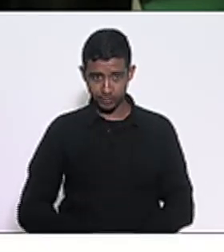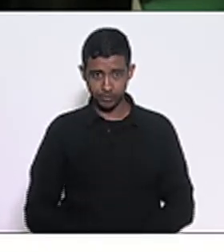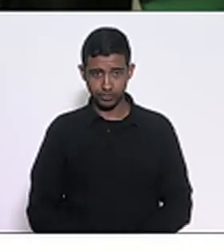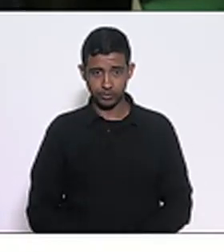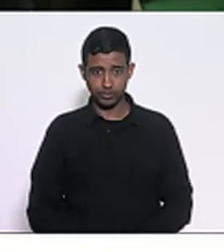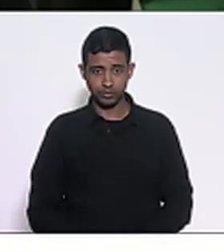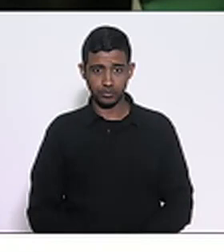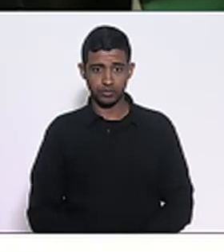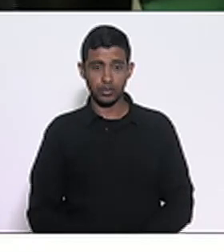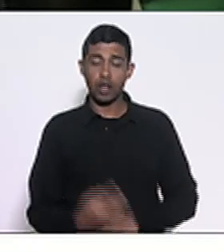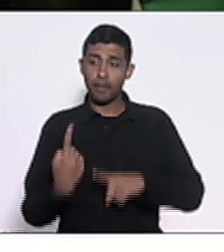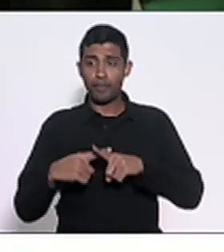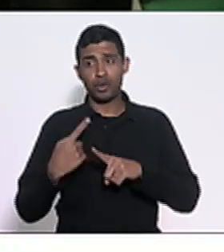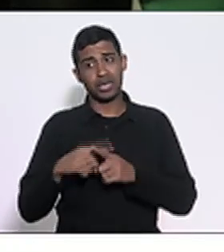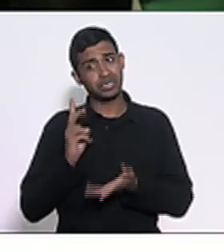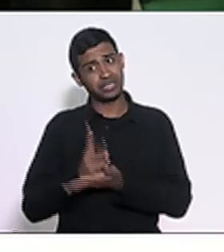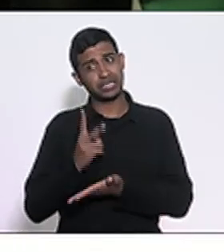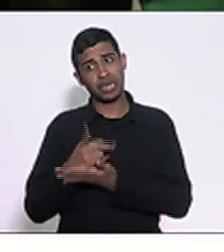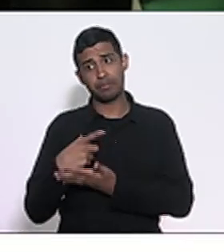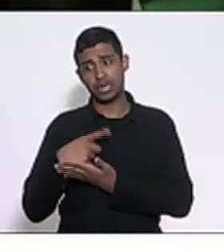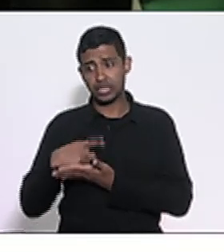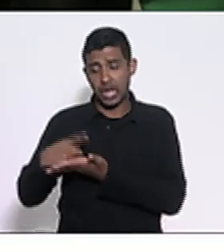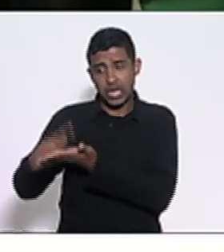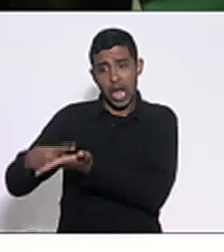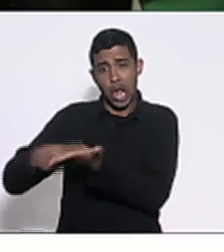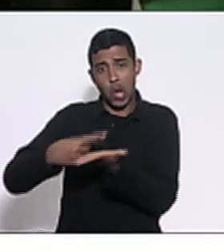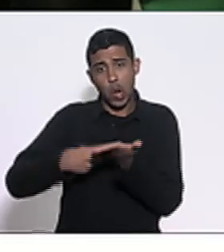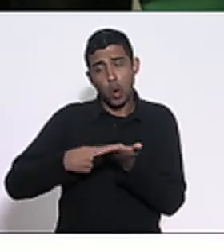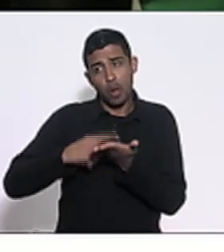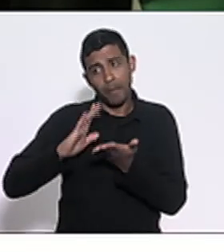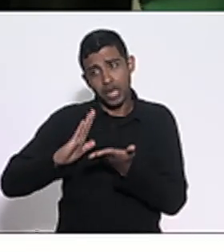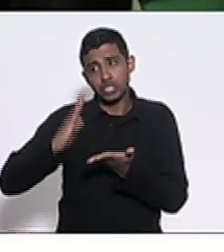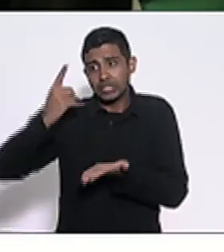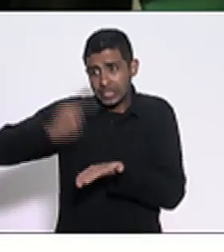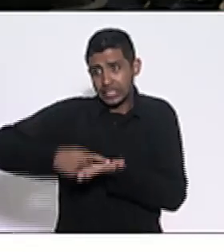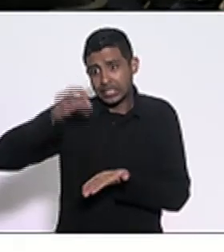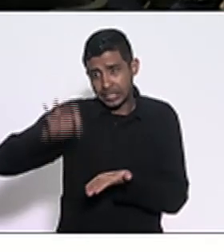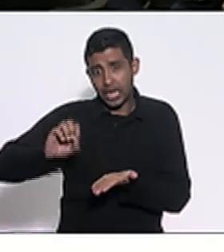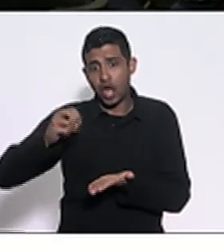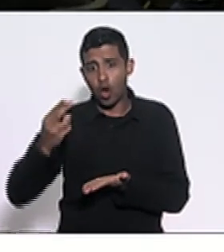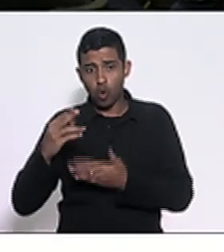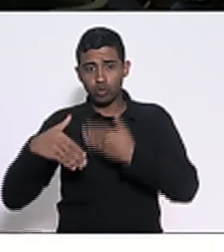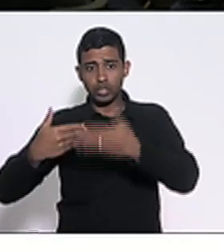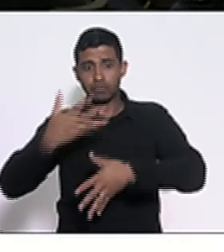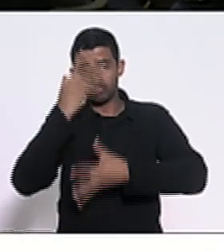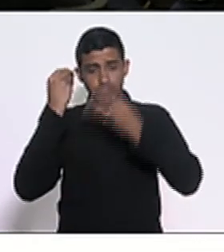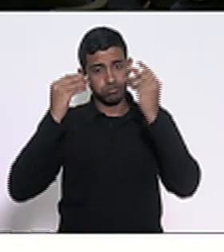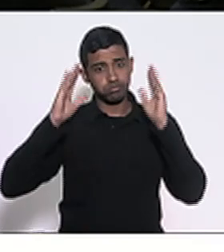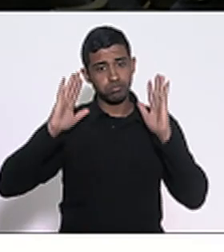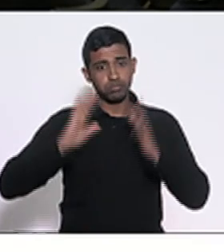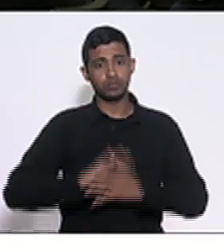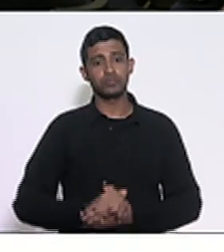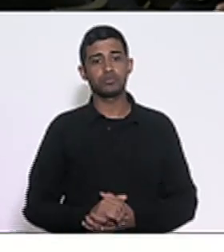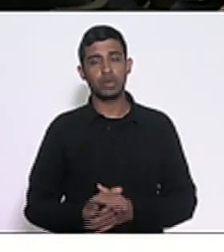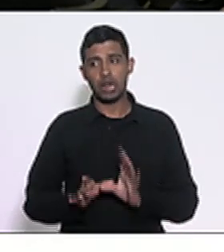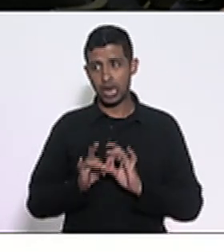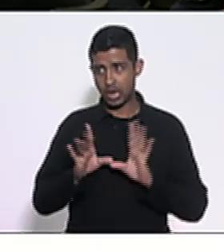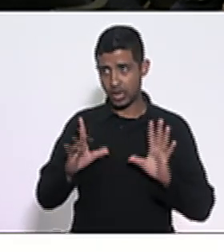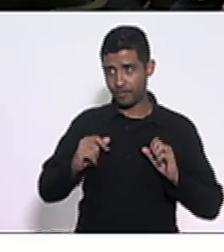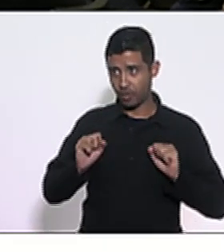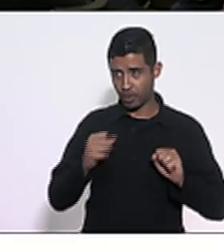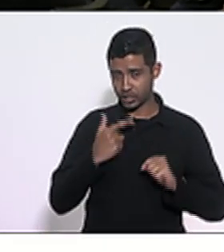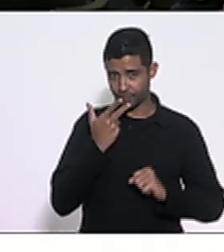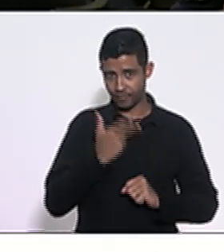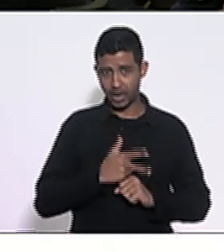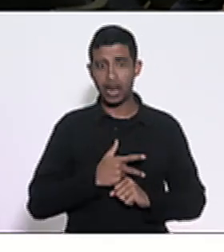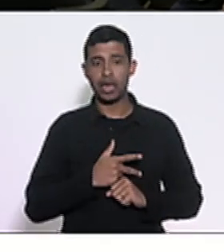Porque acordos são feitos e são confirmados ou são esquecidos. Não é? O senhor me permite? Claro, lógico. Bom, logo quando nós entramos,